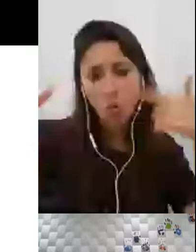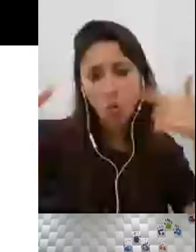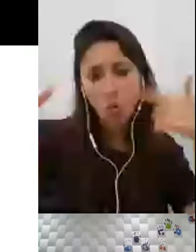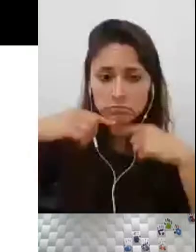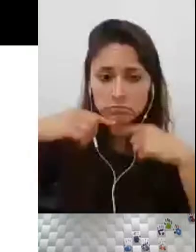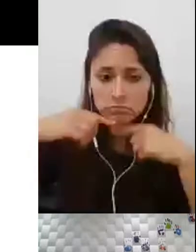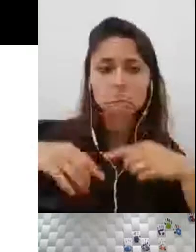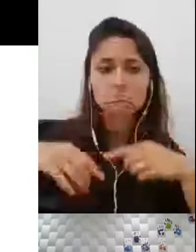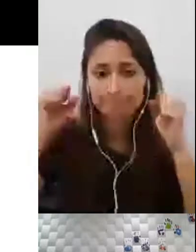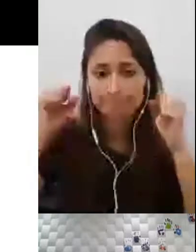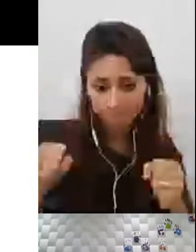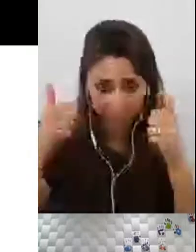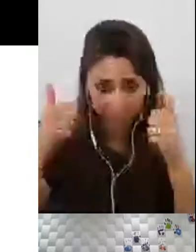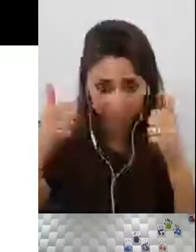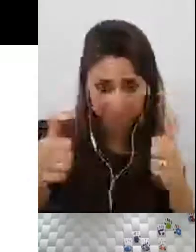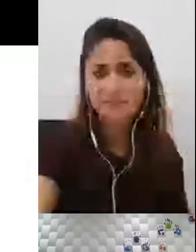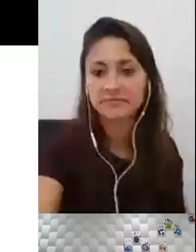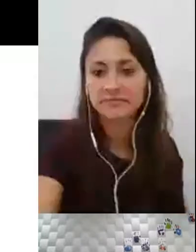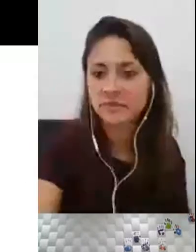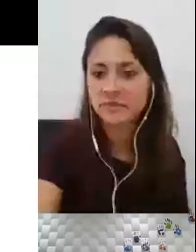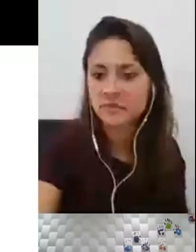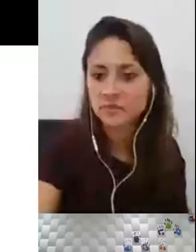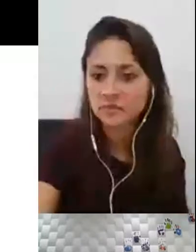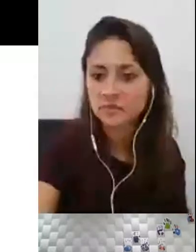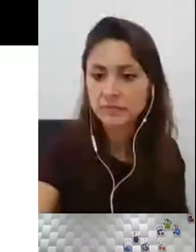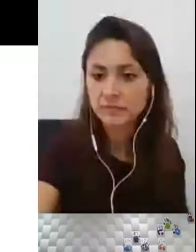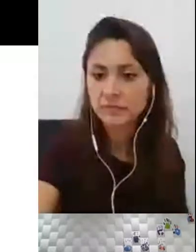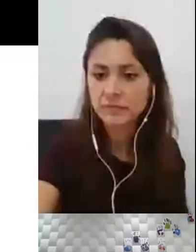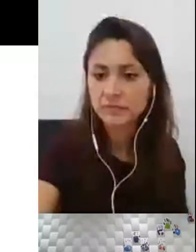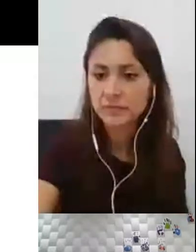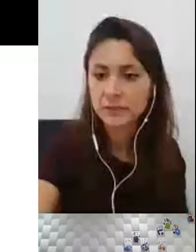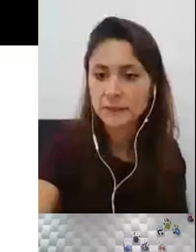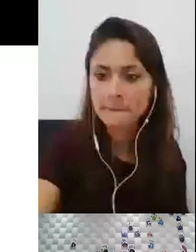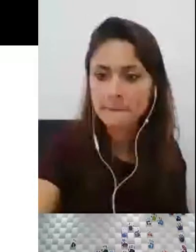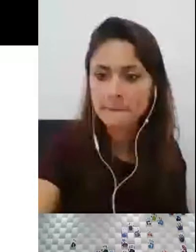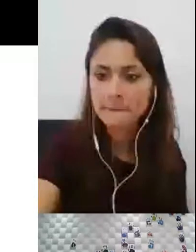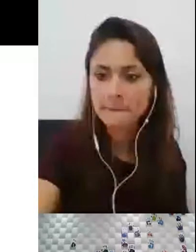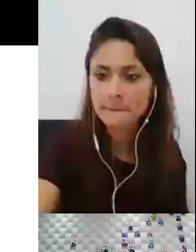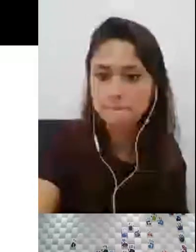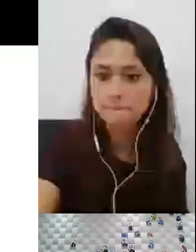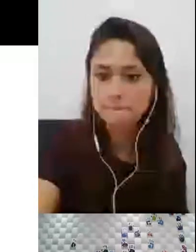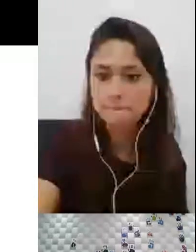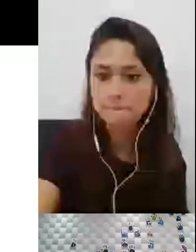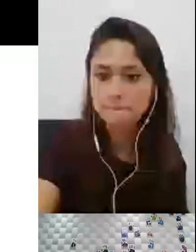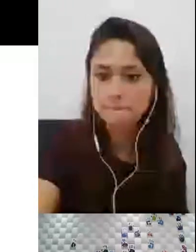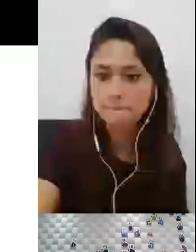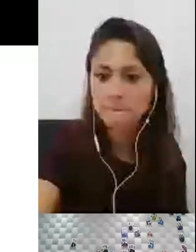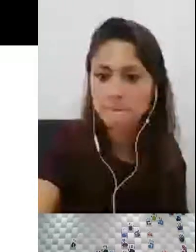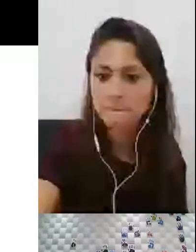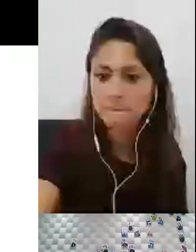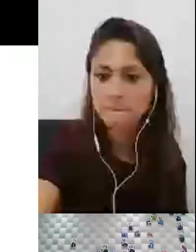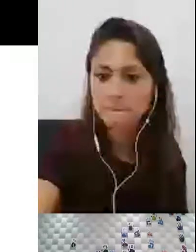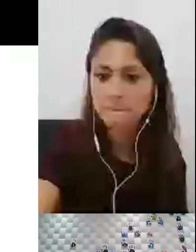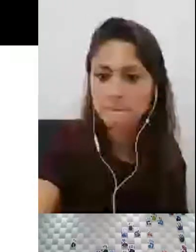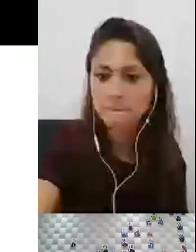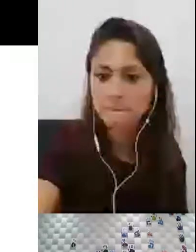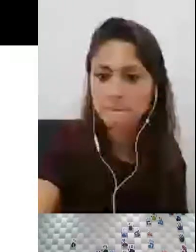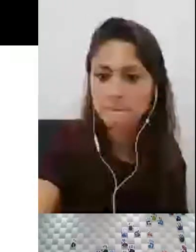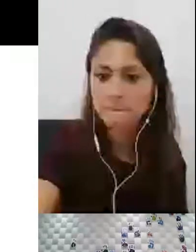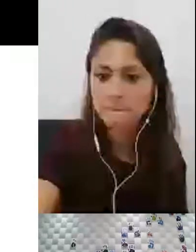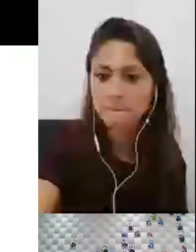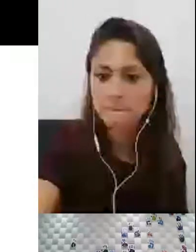no chat. É só me confirmar, você tá me ouvindo, né? Perfeito.